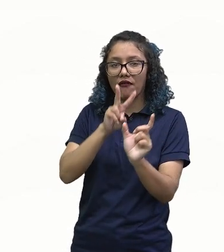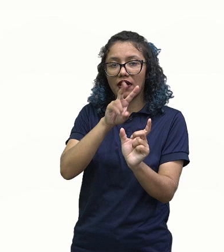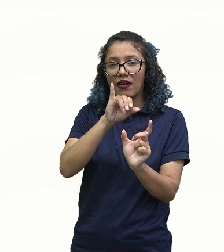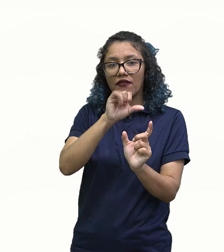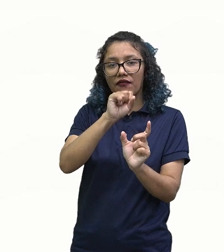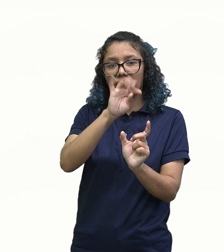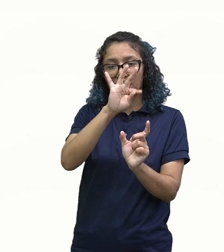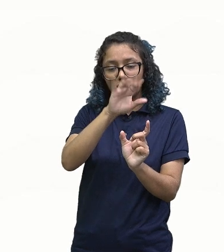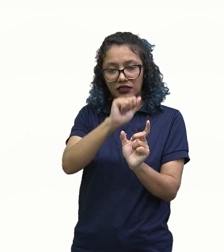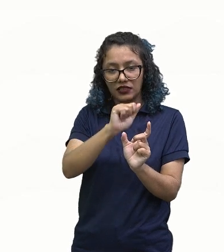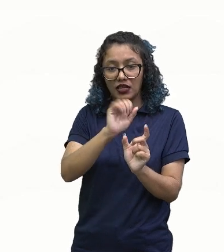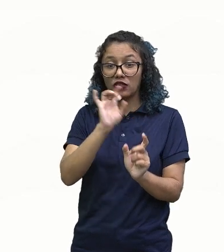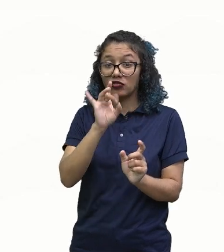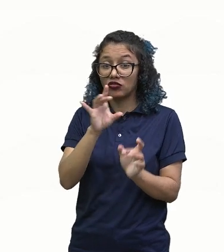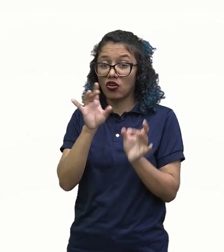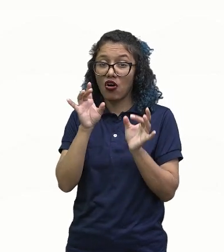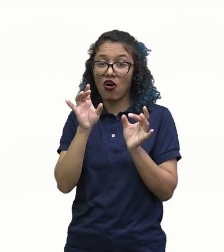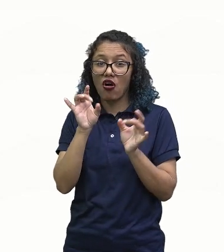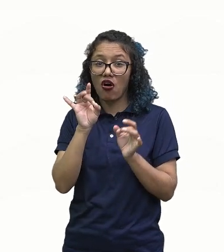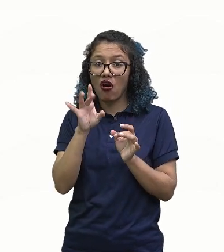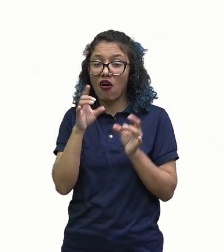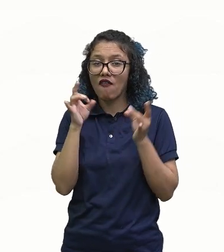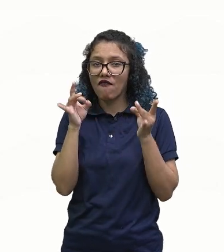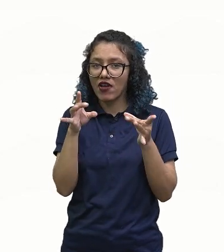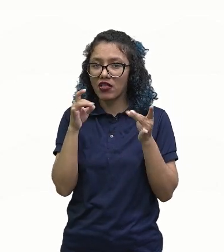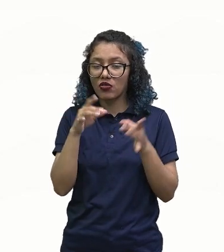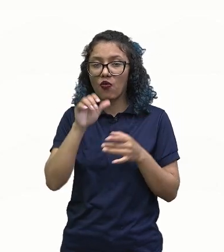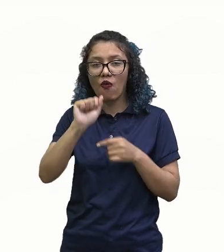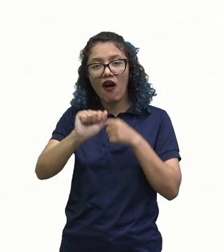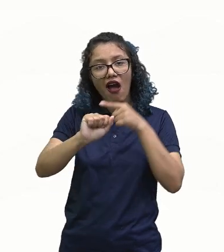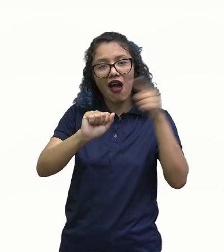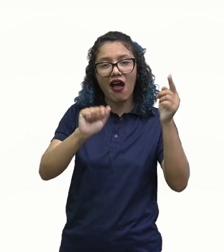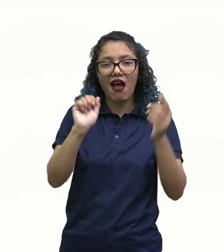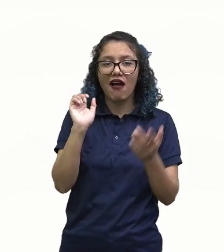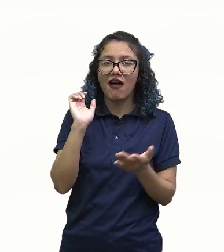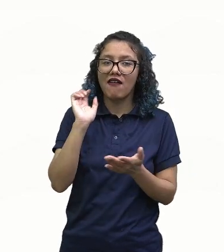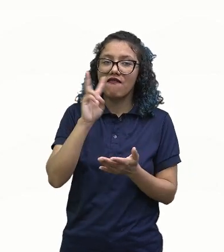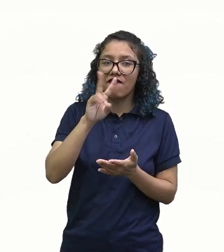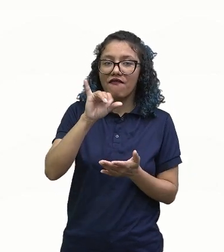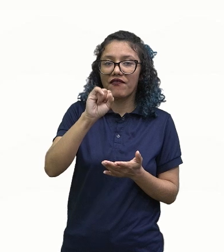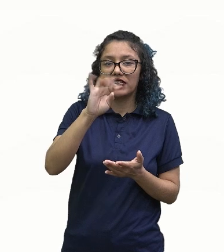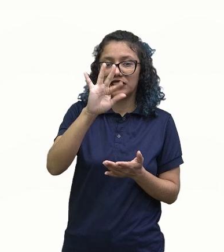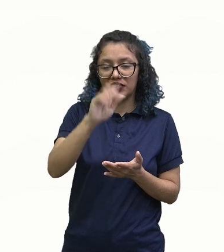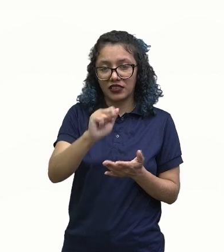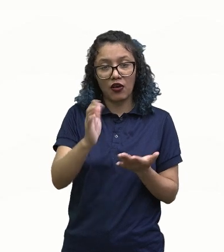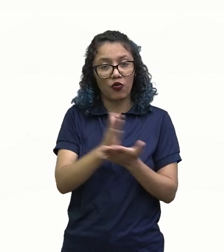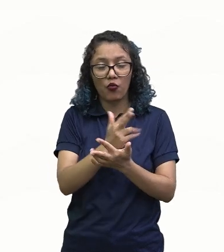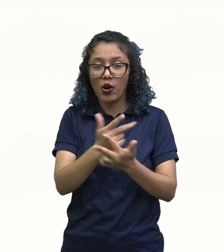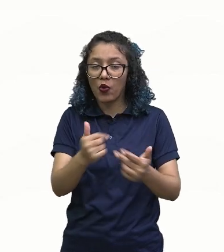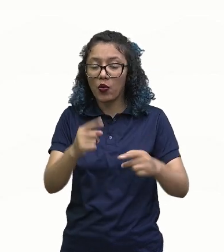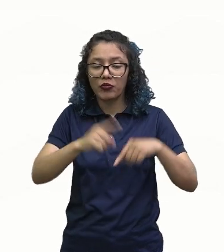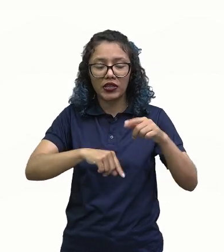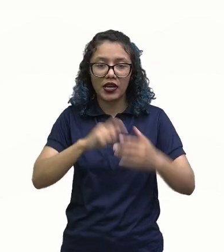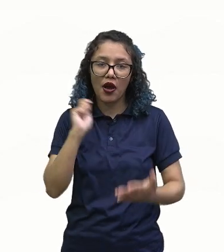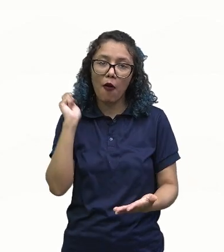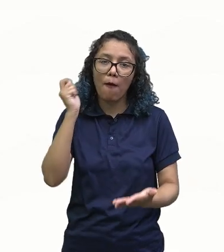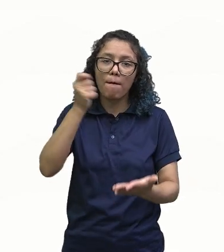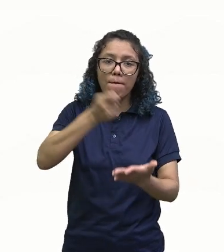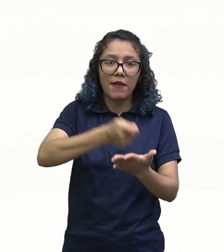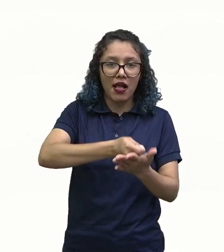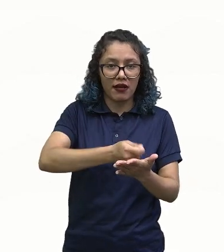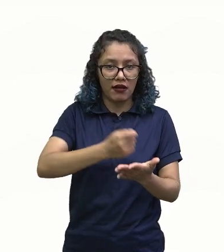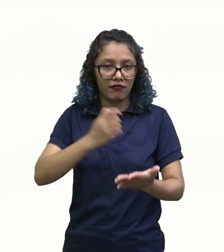Então, só vendo à vista, o sentido de pagar um objeto, né, de você receber como